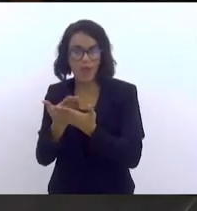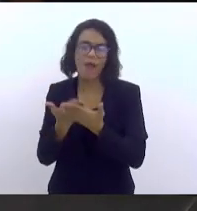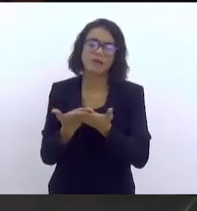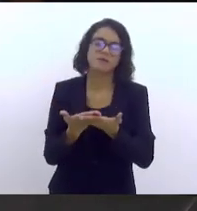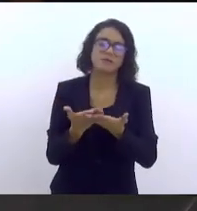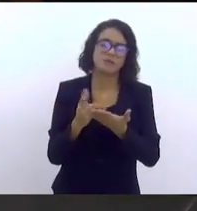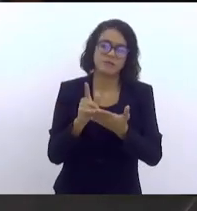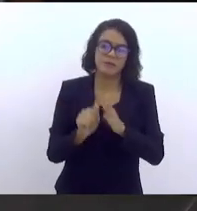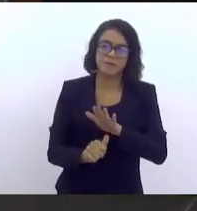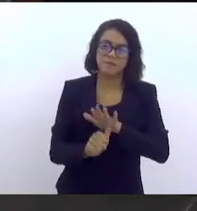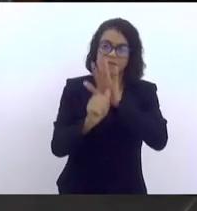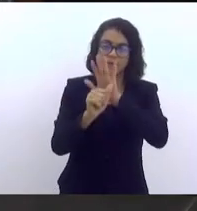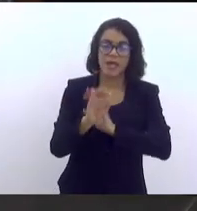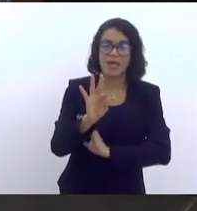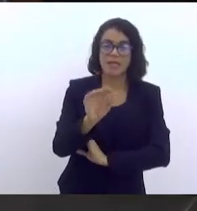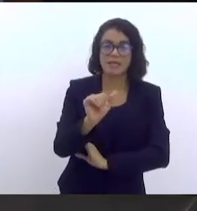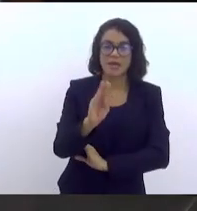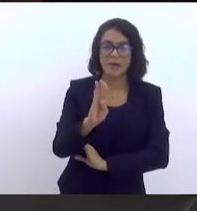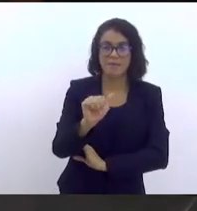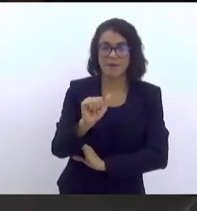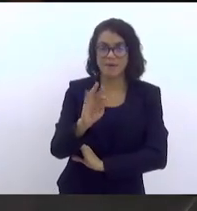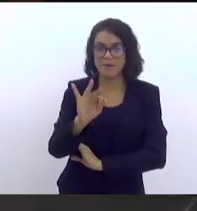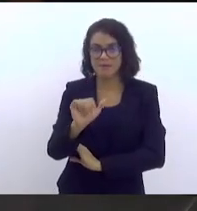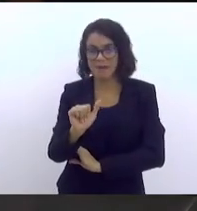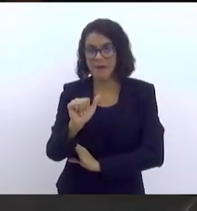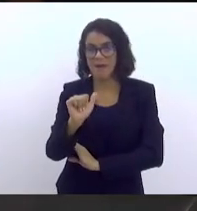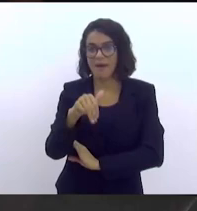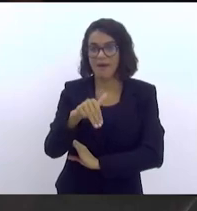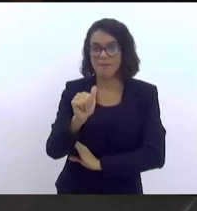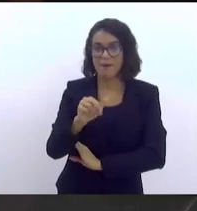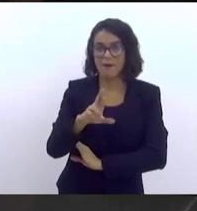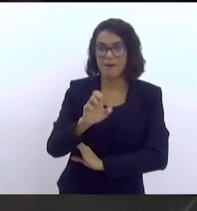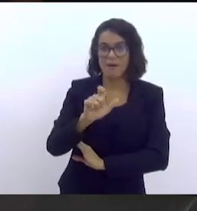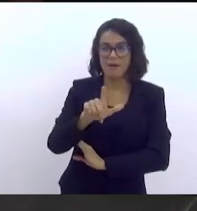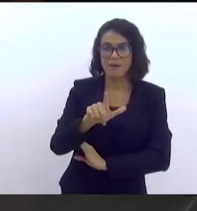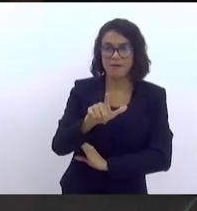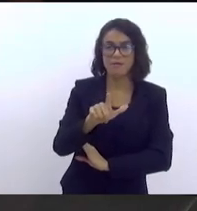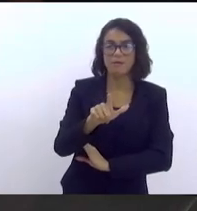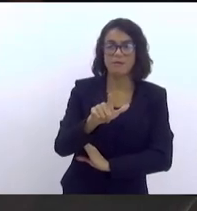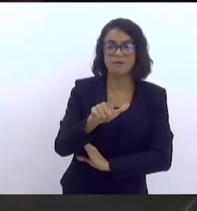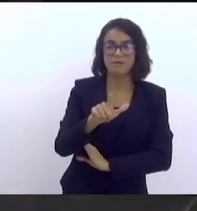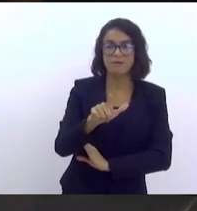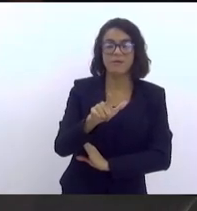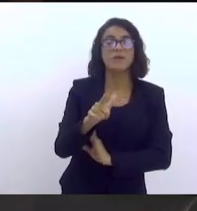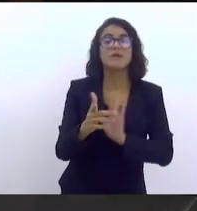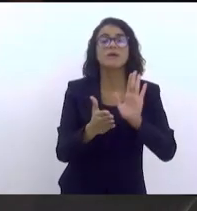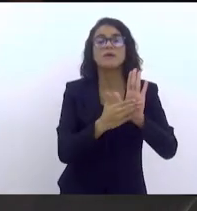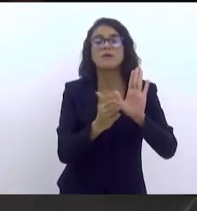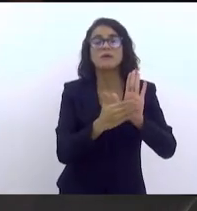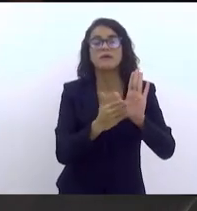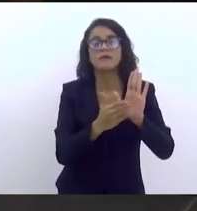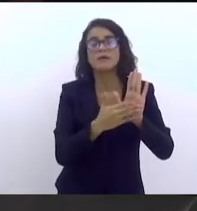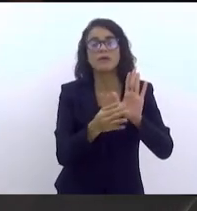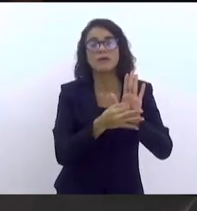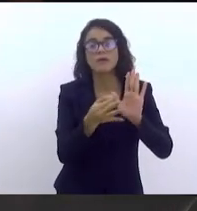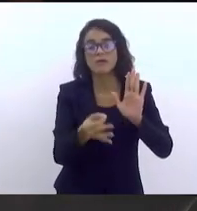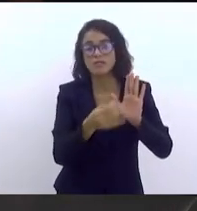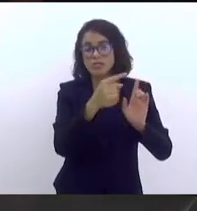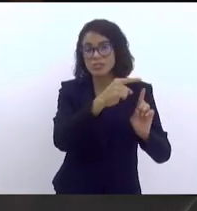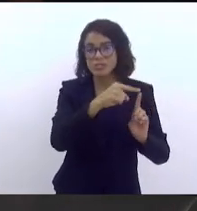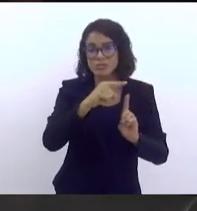encabeçado pela Tábata do Amaral que propõe esse tipo